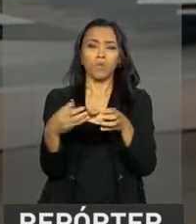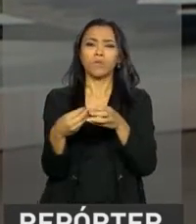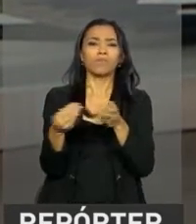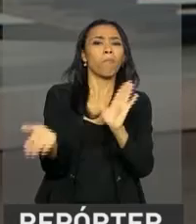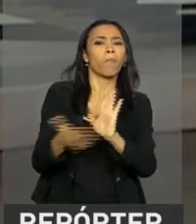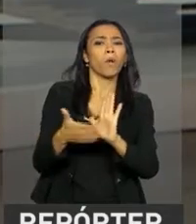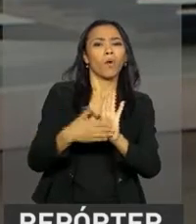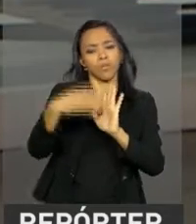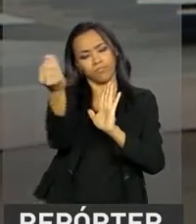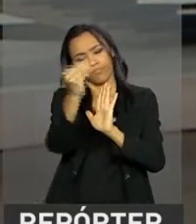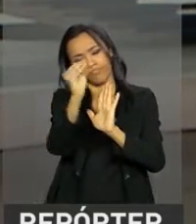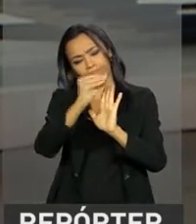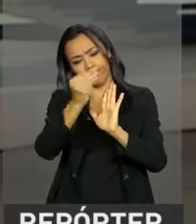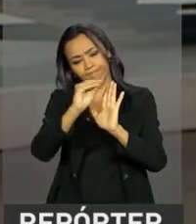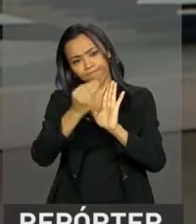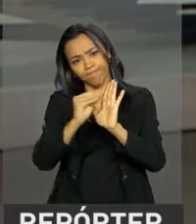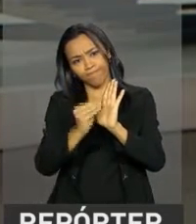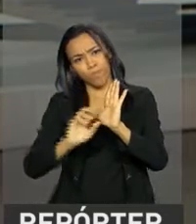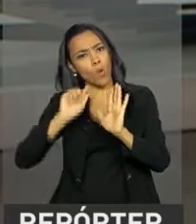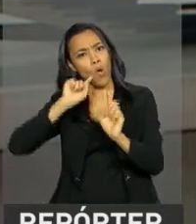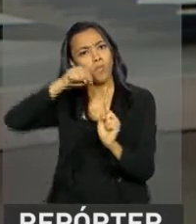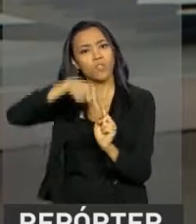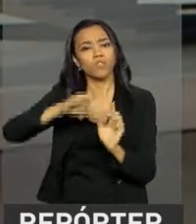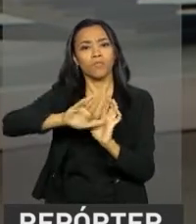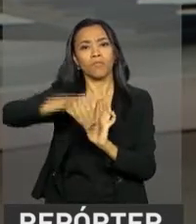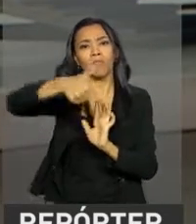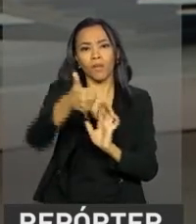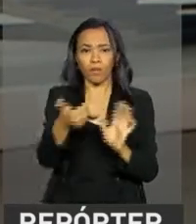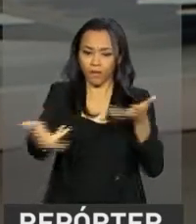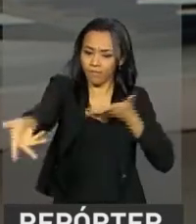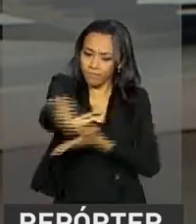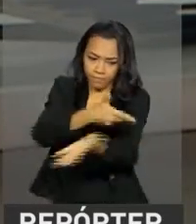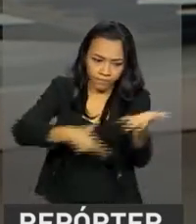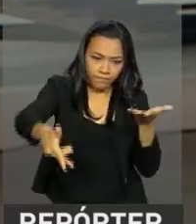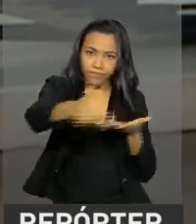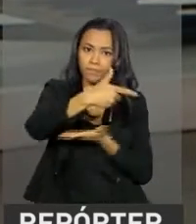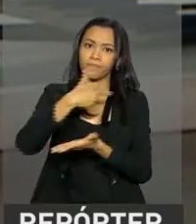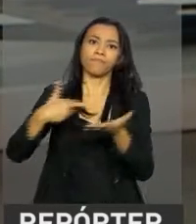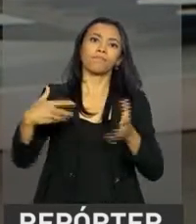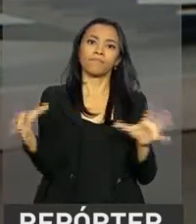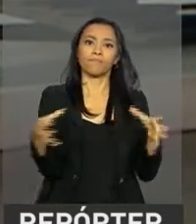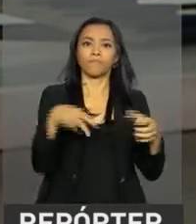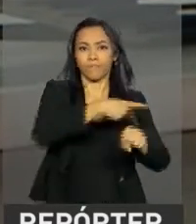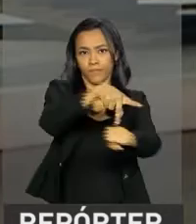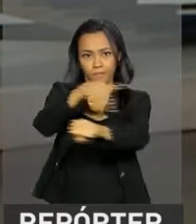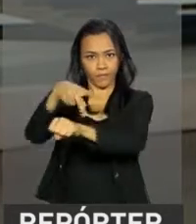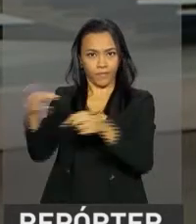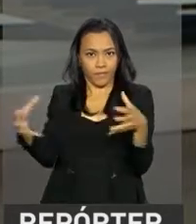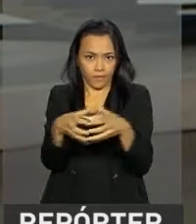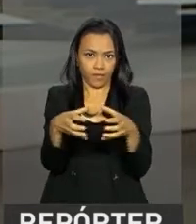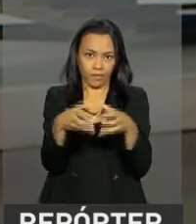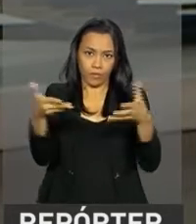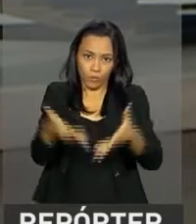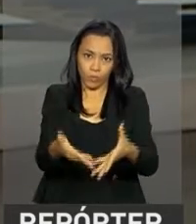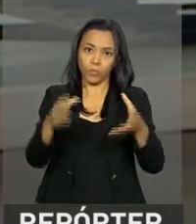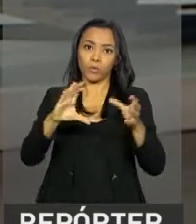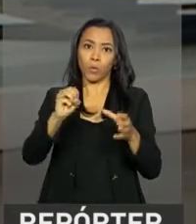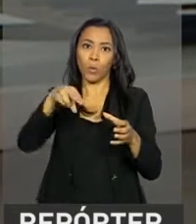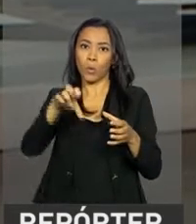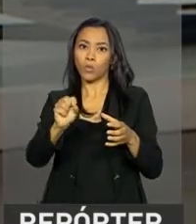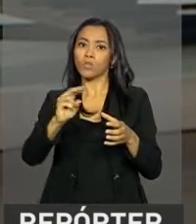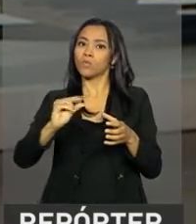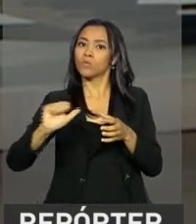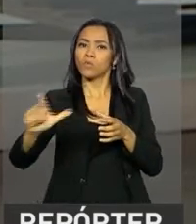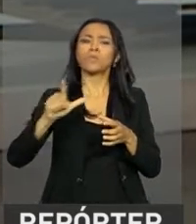propostas de medidas concretas para melhorar a cooperação internacional, a cooperação regional com relação a essa questão. Também deve